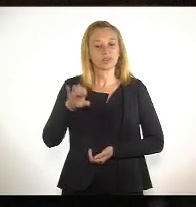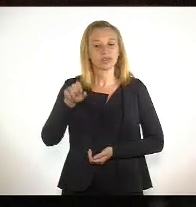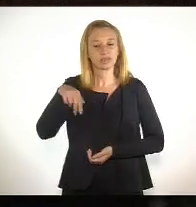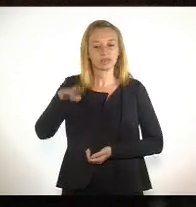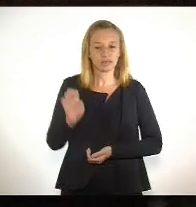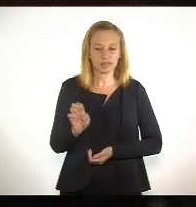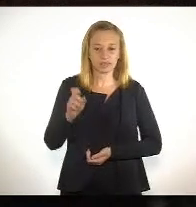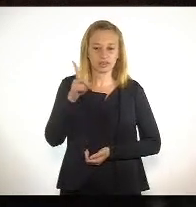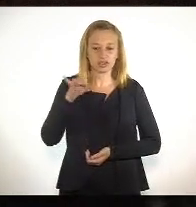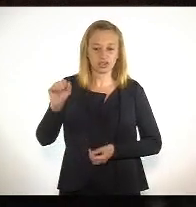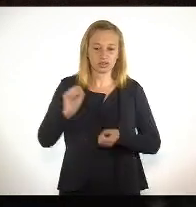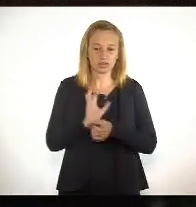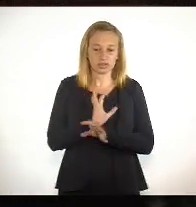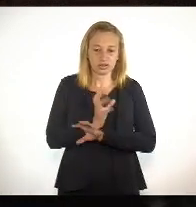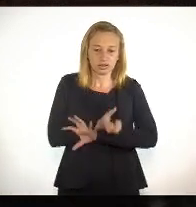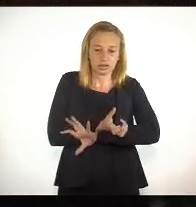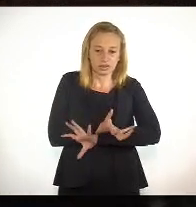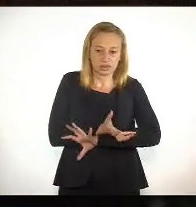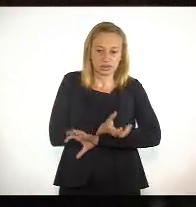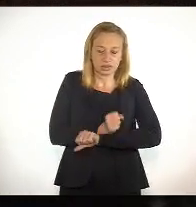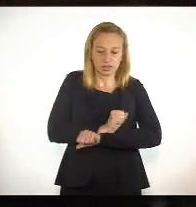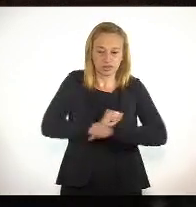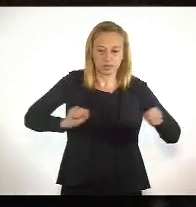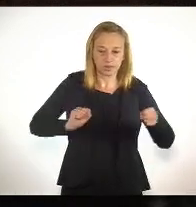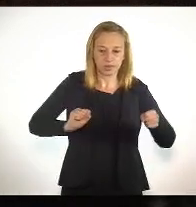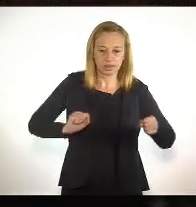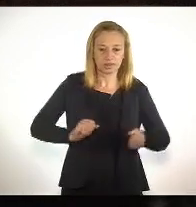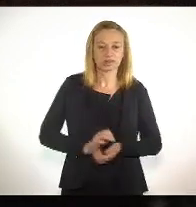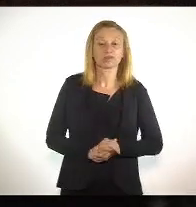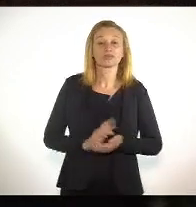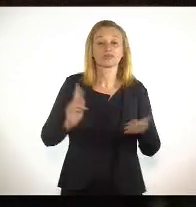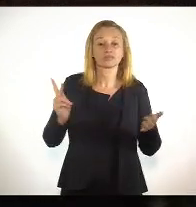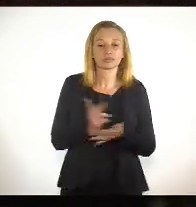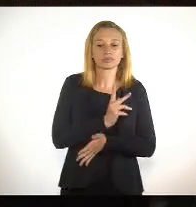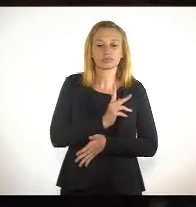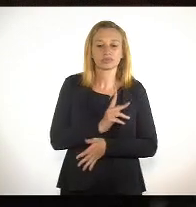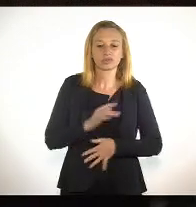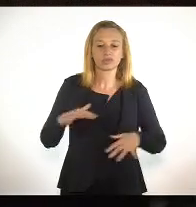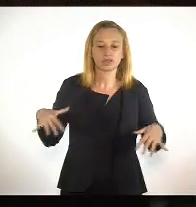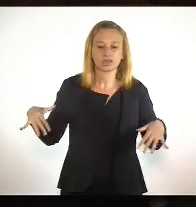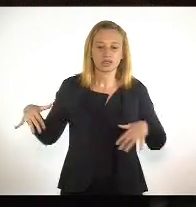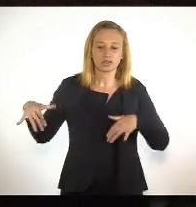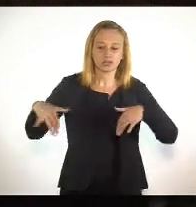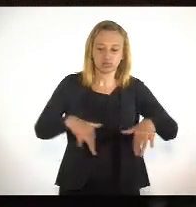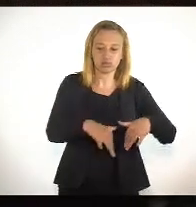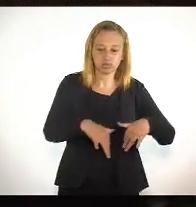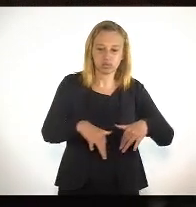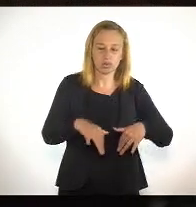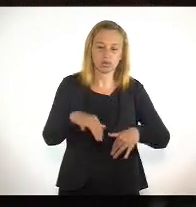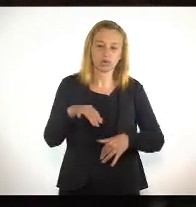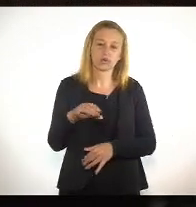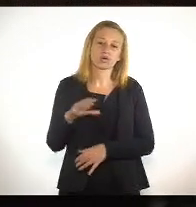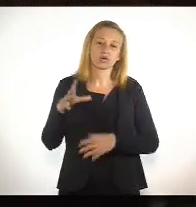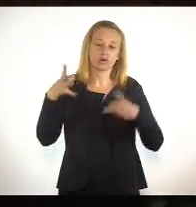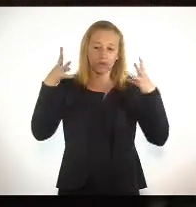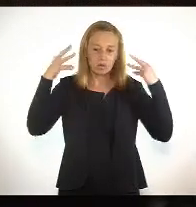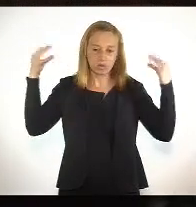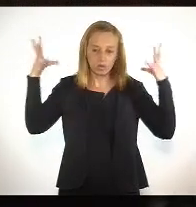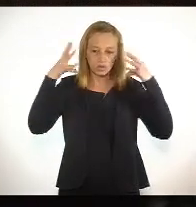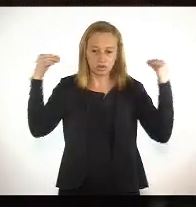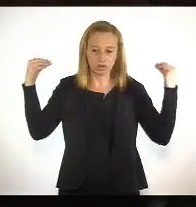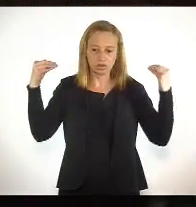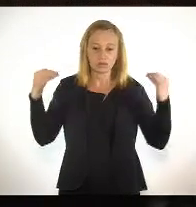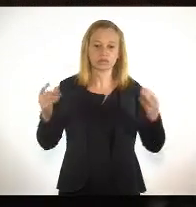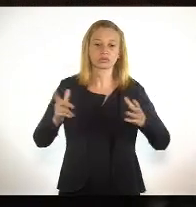um escravo liberto, senhora presidente. E quando ocorreu a invasão holandesa, especificamente no